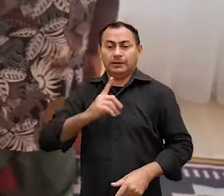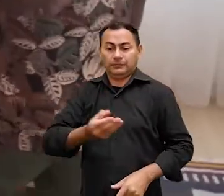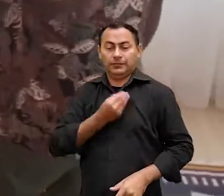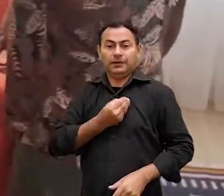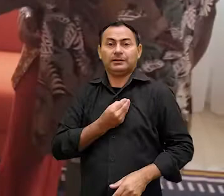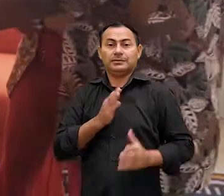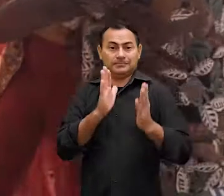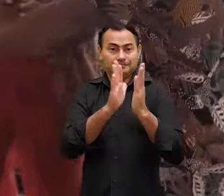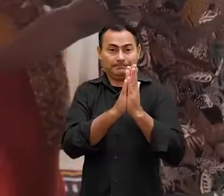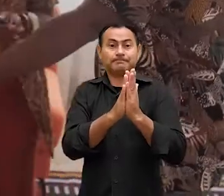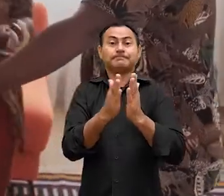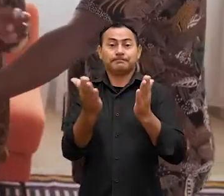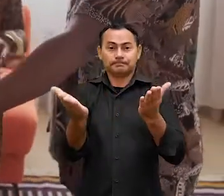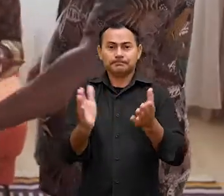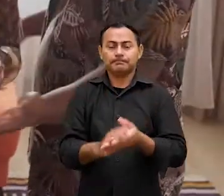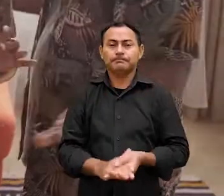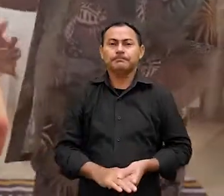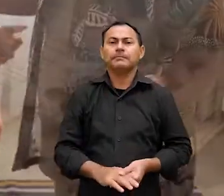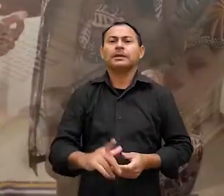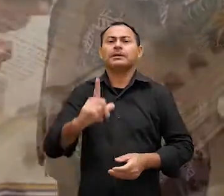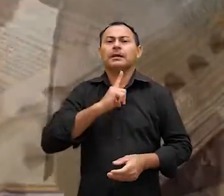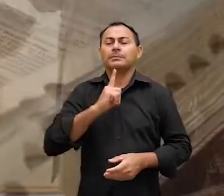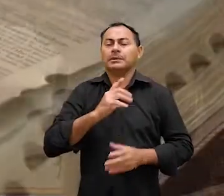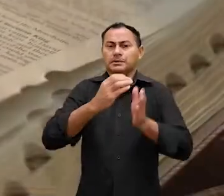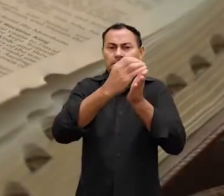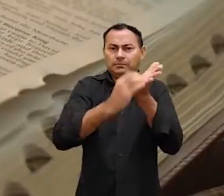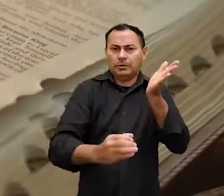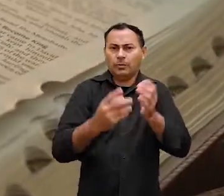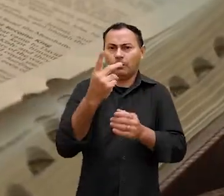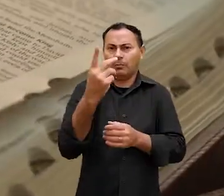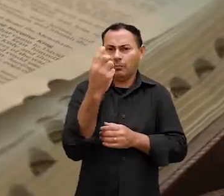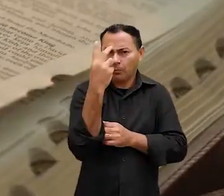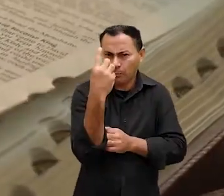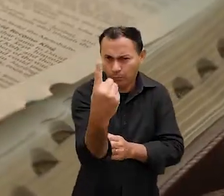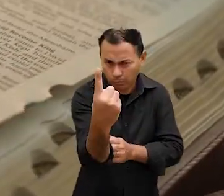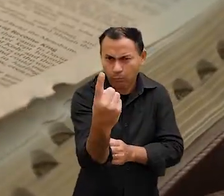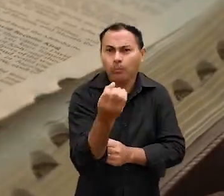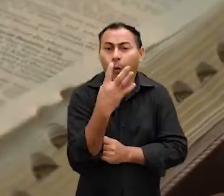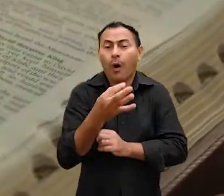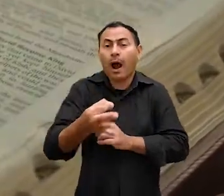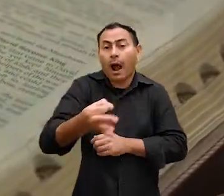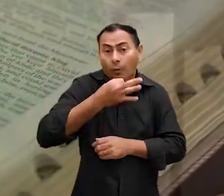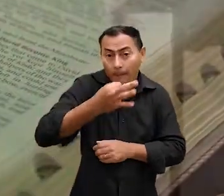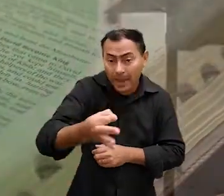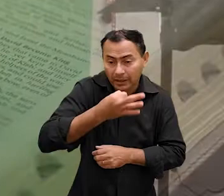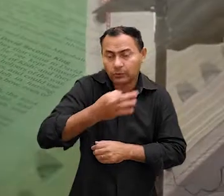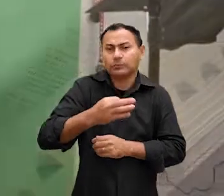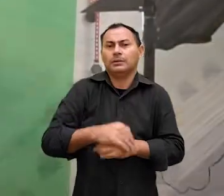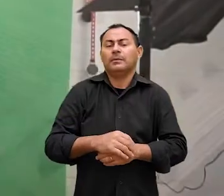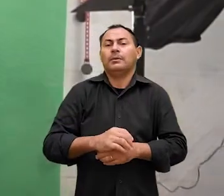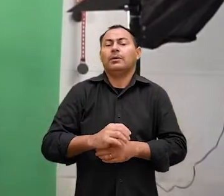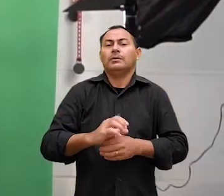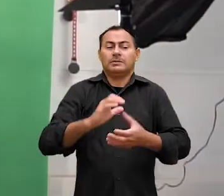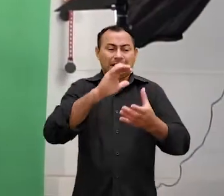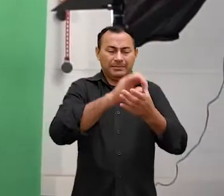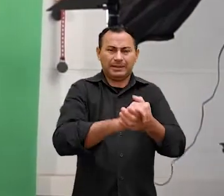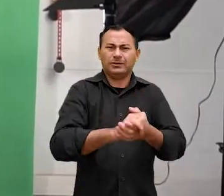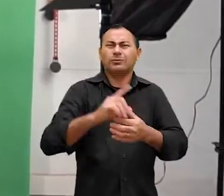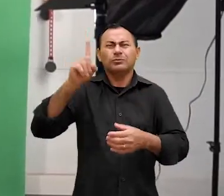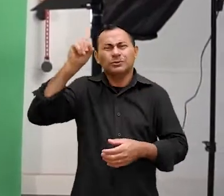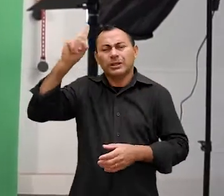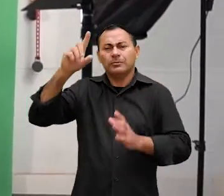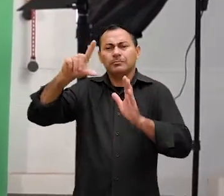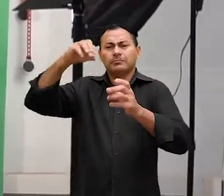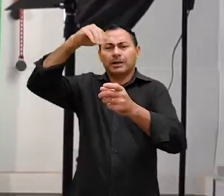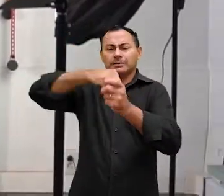estavam enfrentando. Temos nesse capítulo um bom argumento para o celibato. Uma vez participei de um programa de